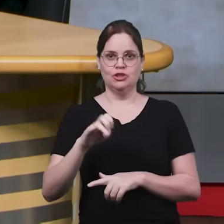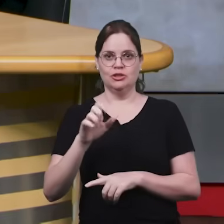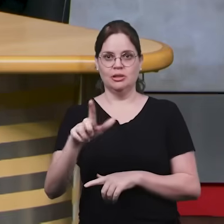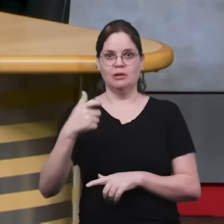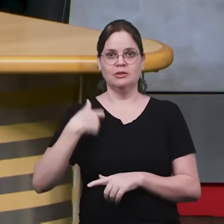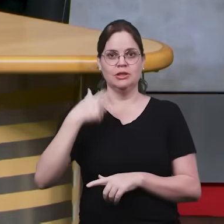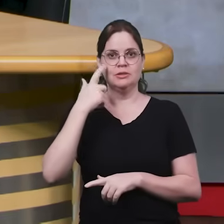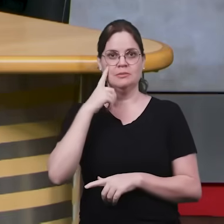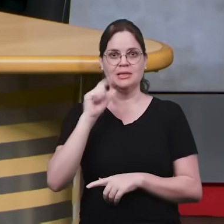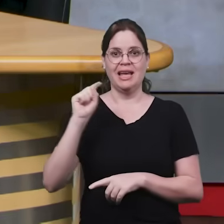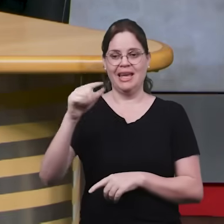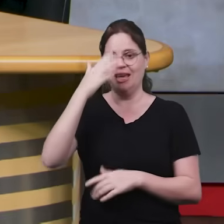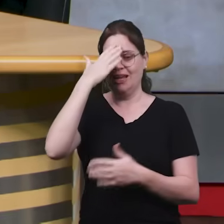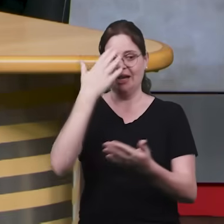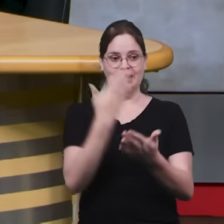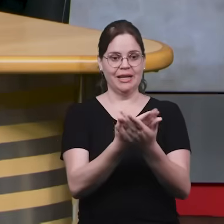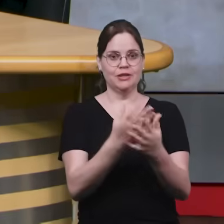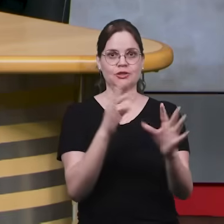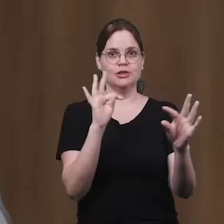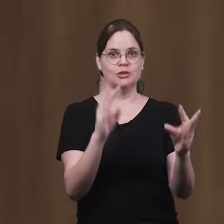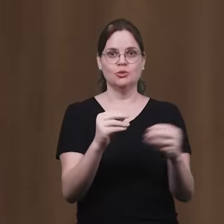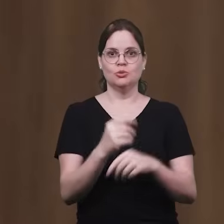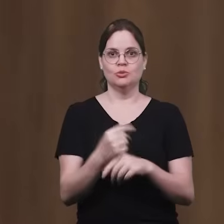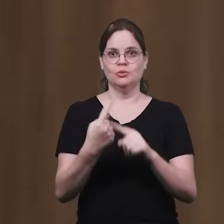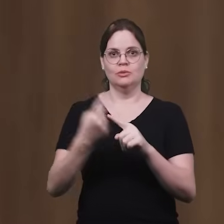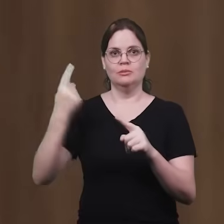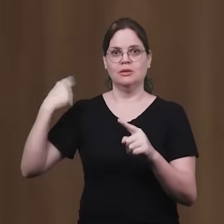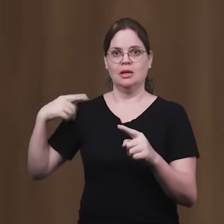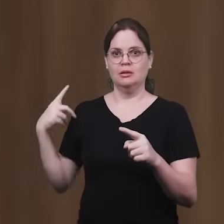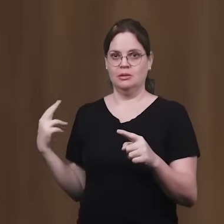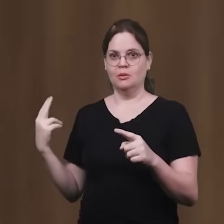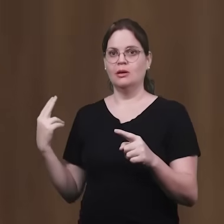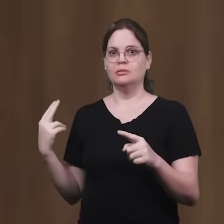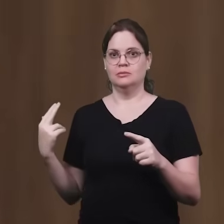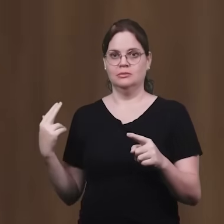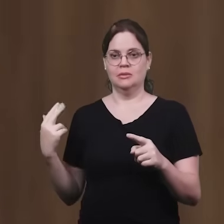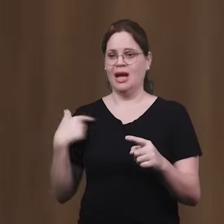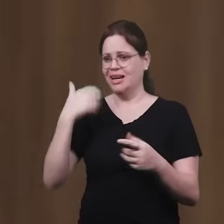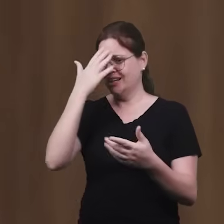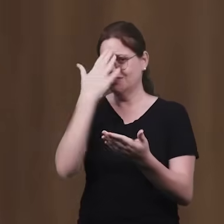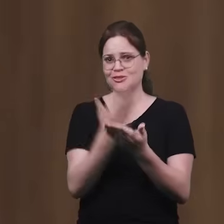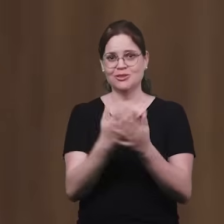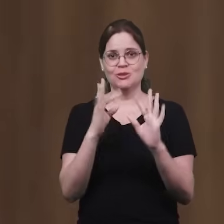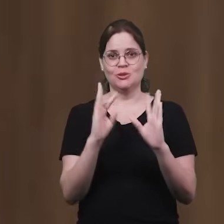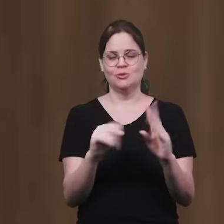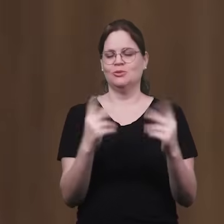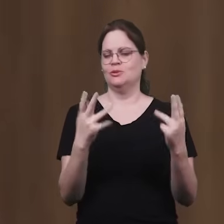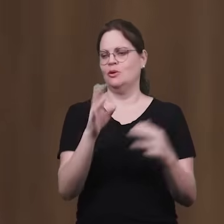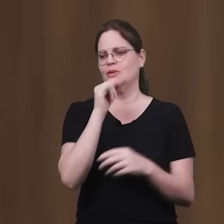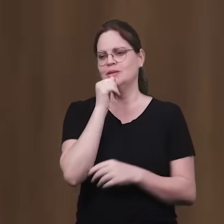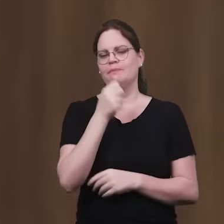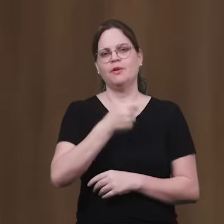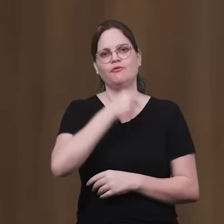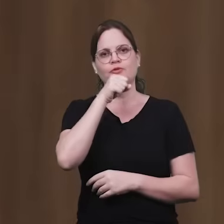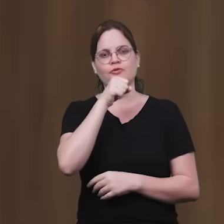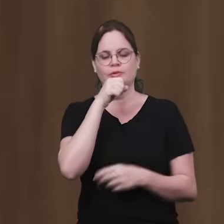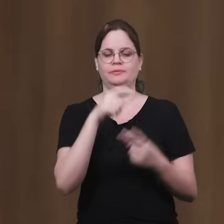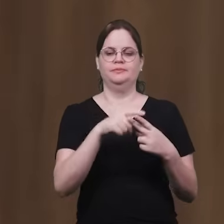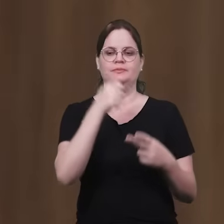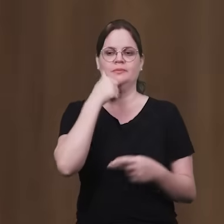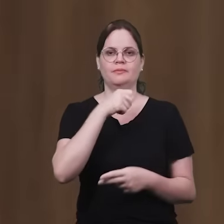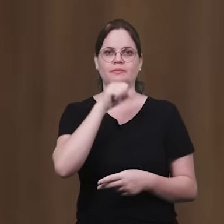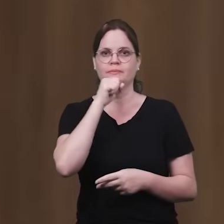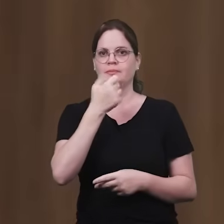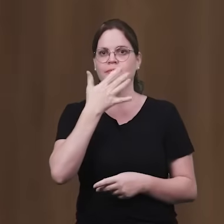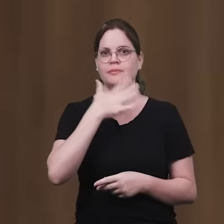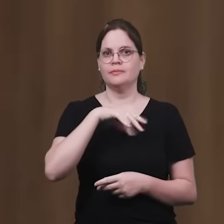sensação de ter a mesma credibilidade do tempo analógico. Então, os nossos pais,